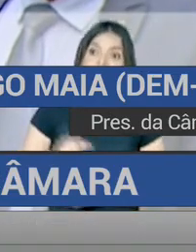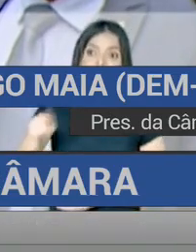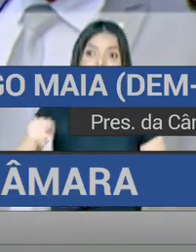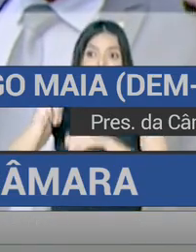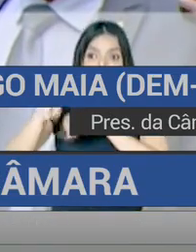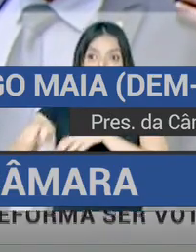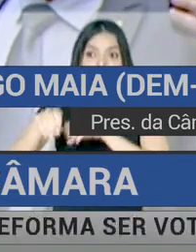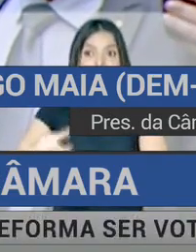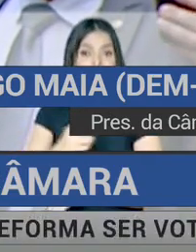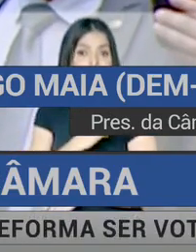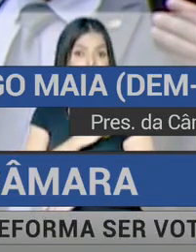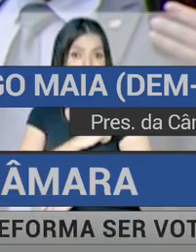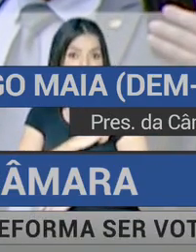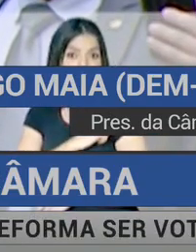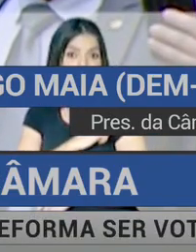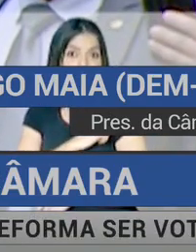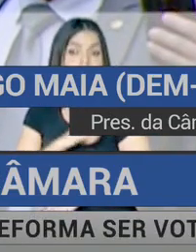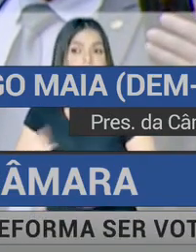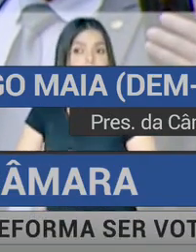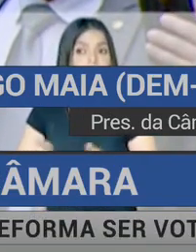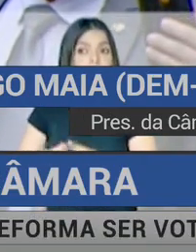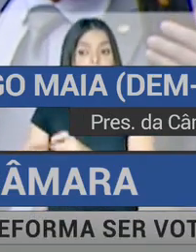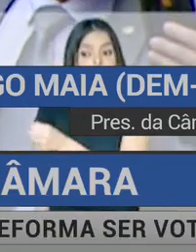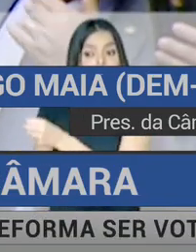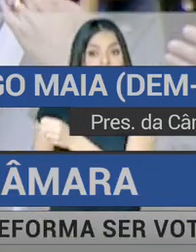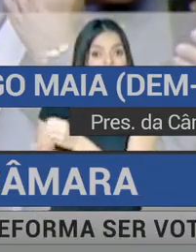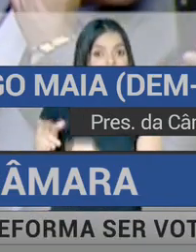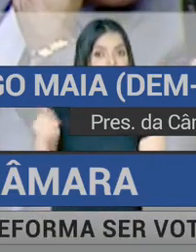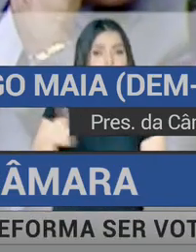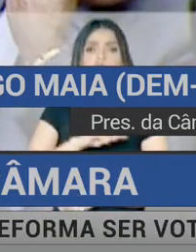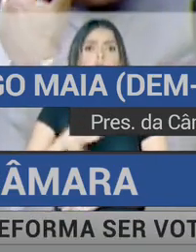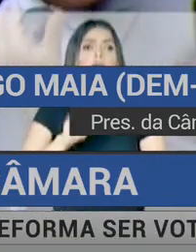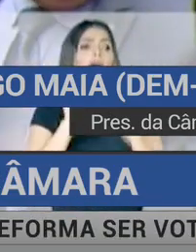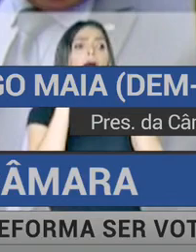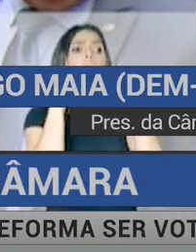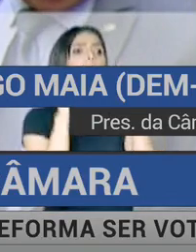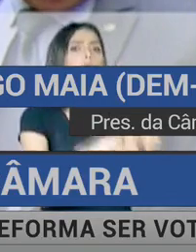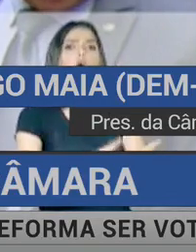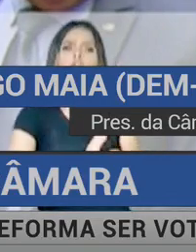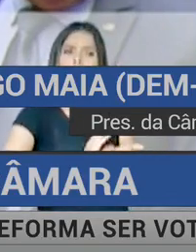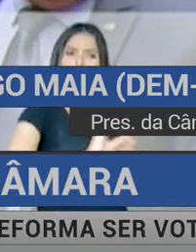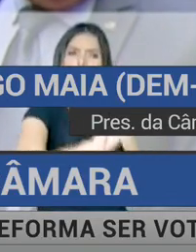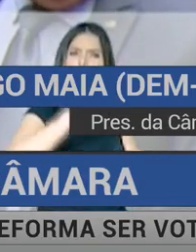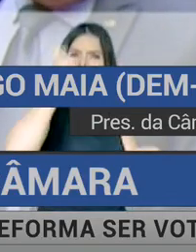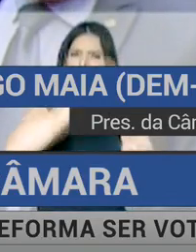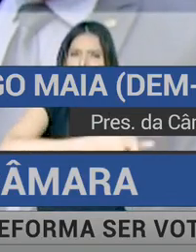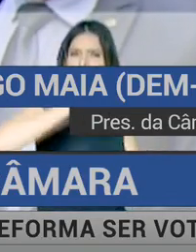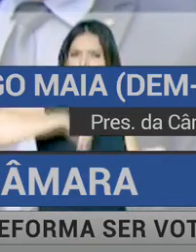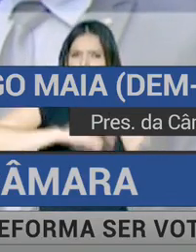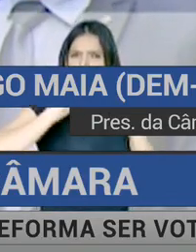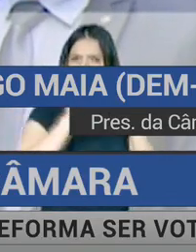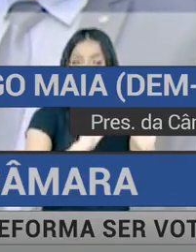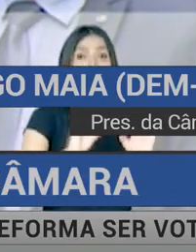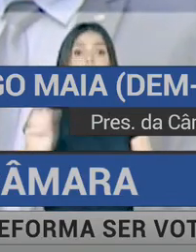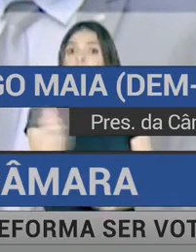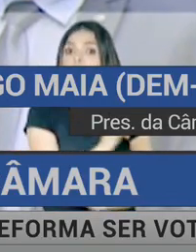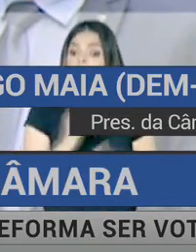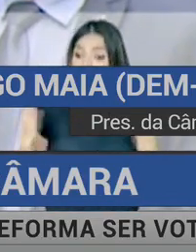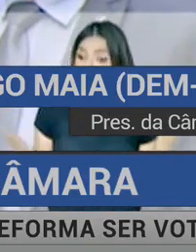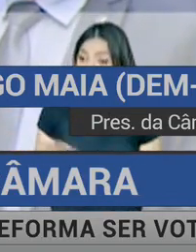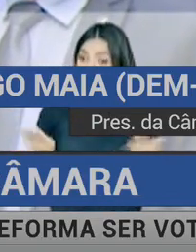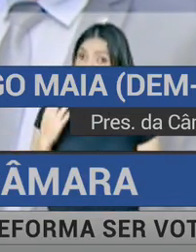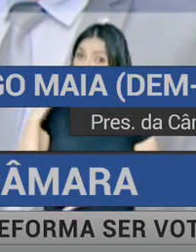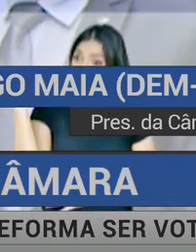base, não na aposentadoria. Porque se nós formarmos melhor os nossos professores e